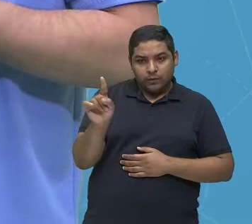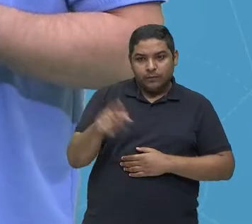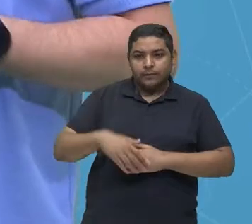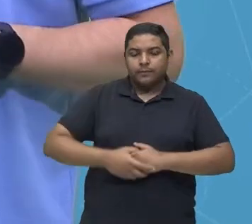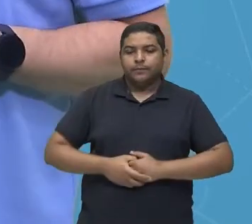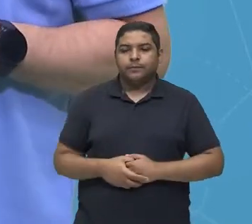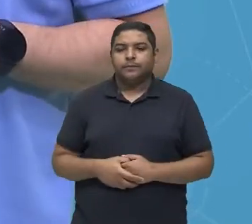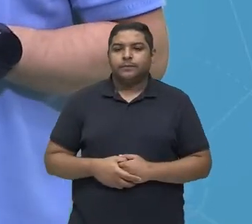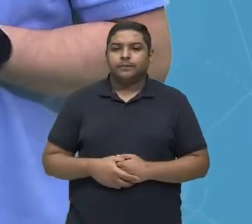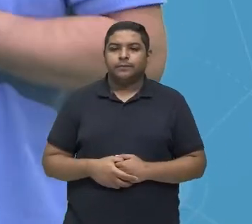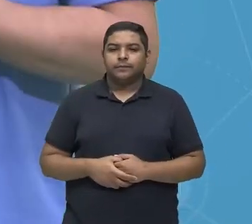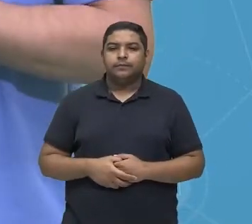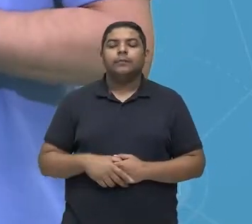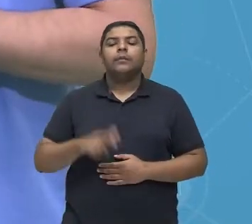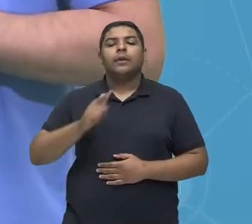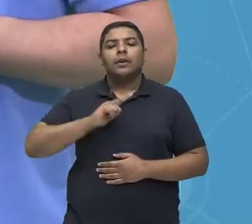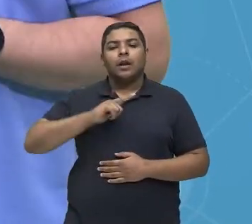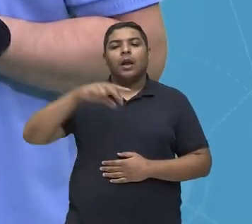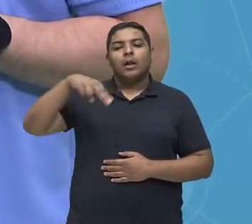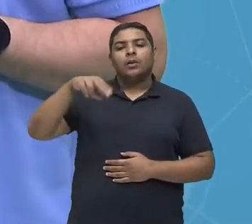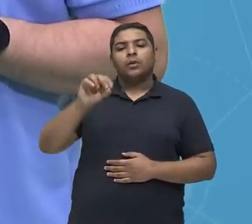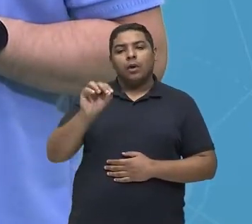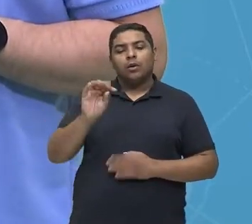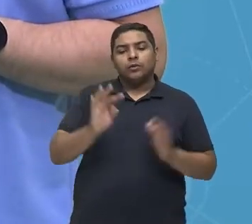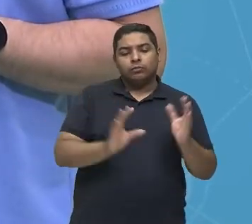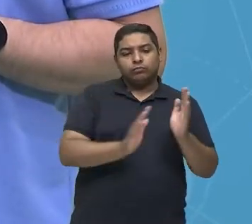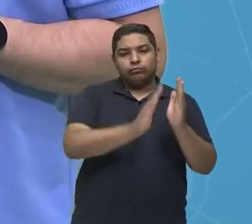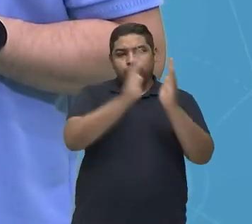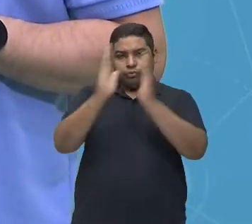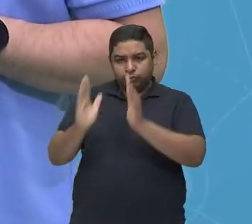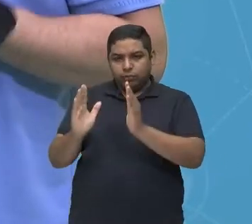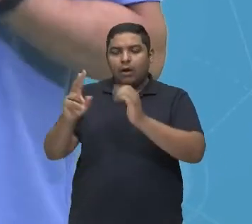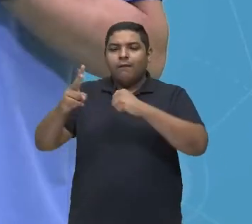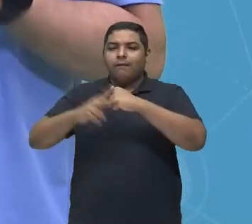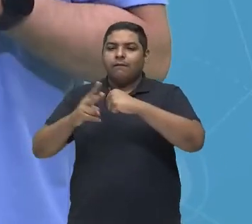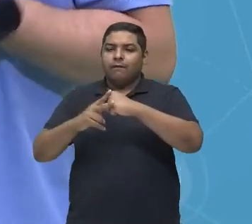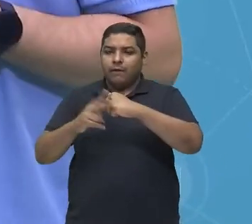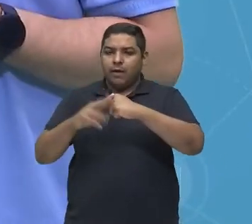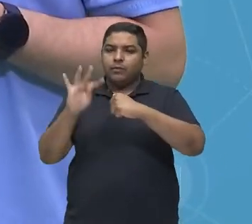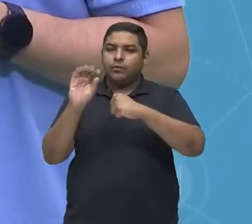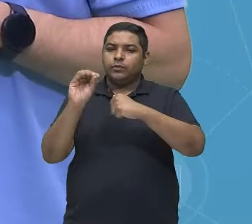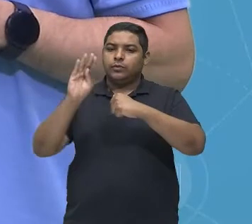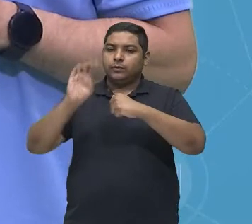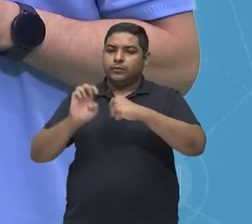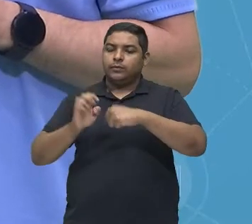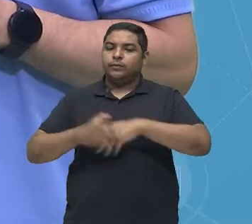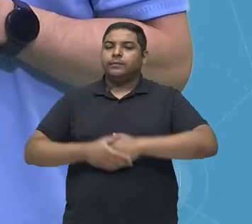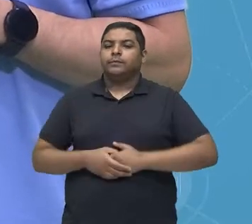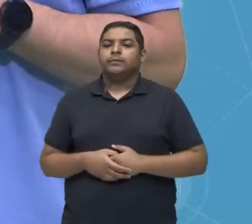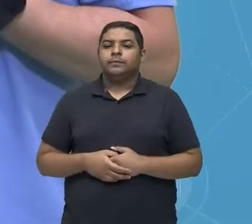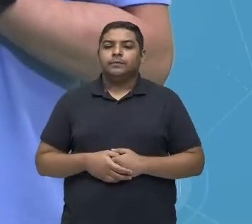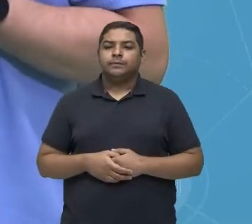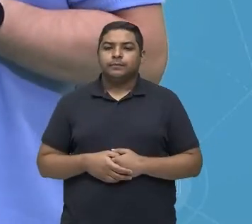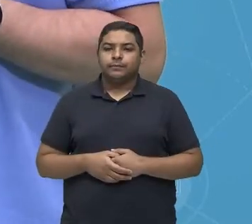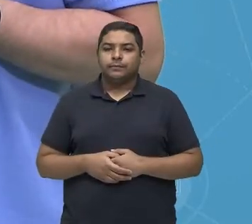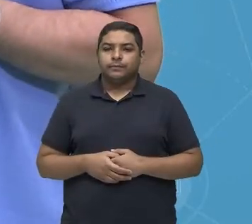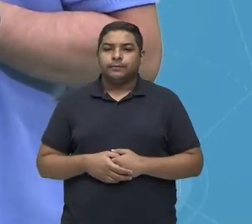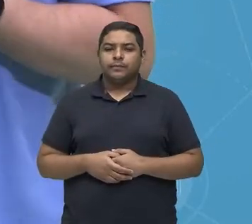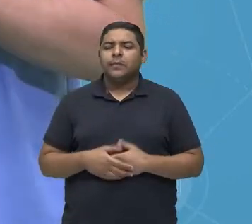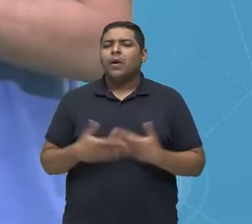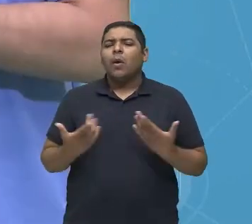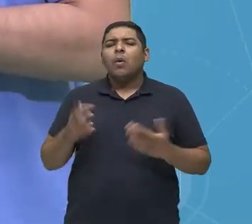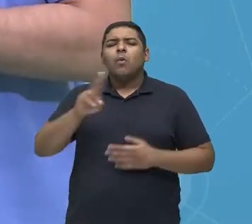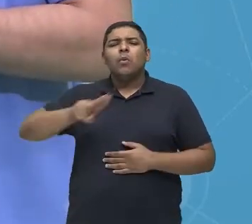eu tenho a presença do not logo após o verbo to be, tá? Quando que eu utilizo was not or